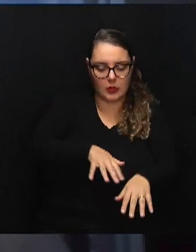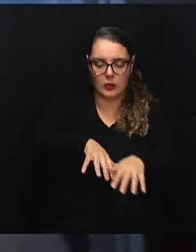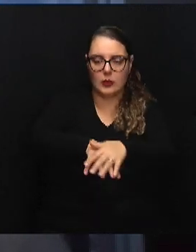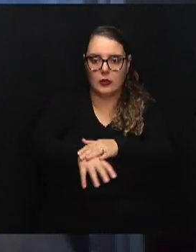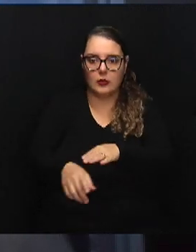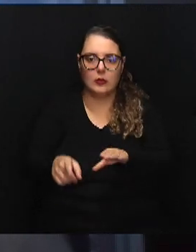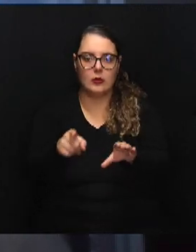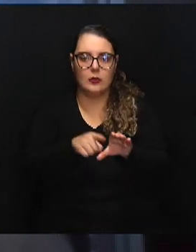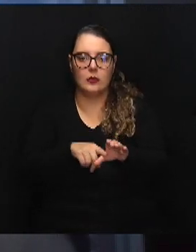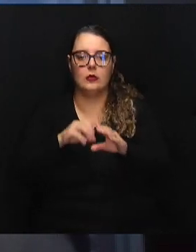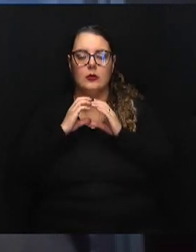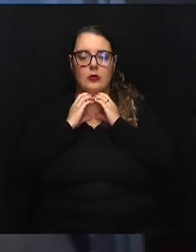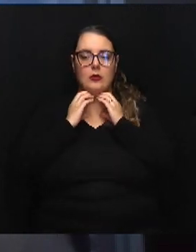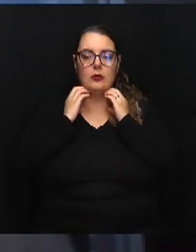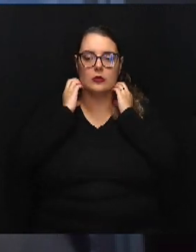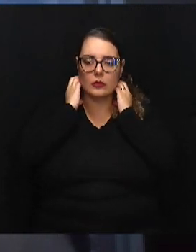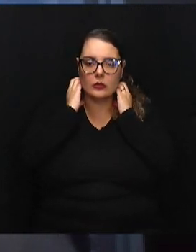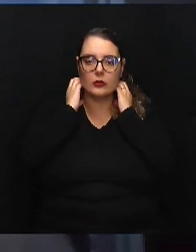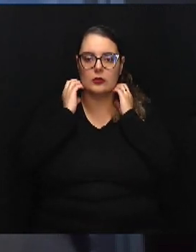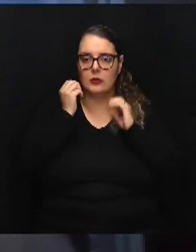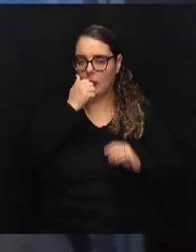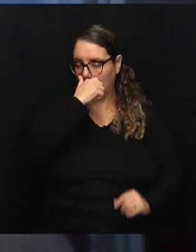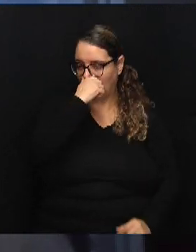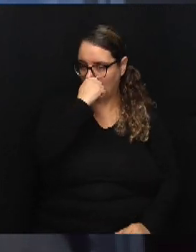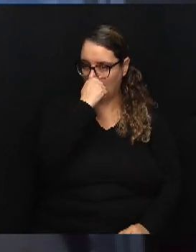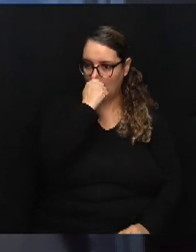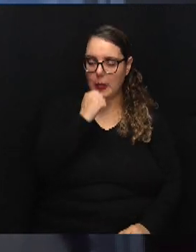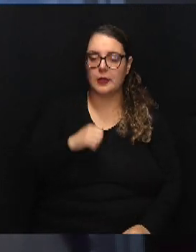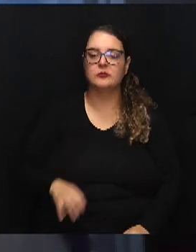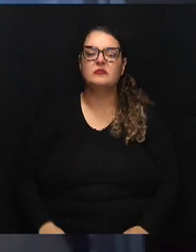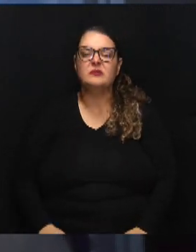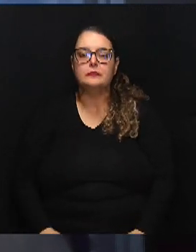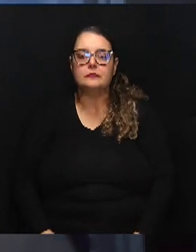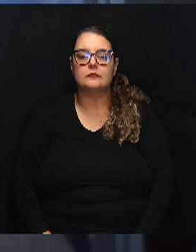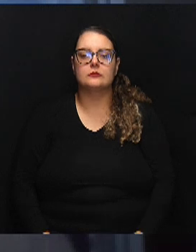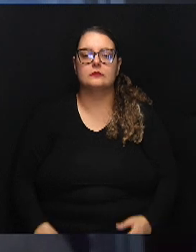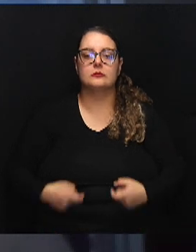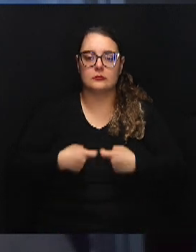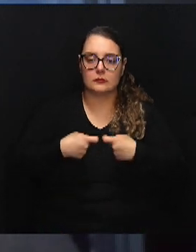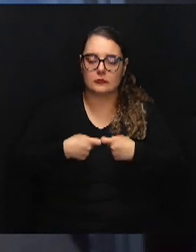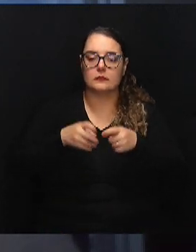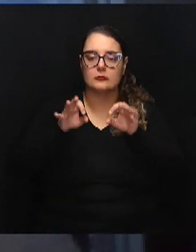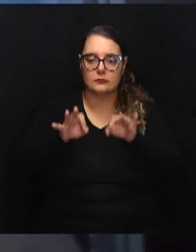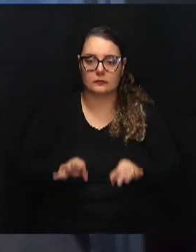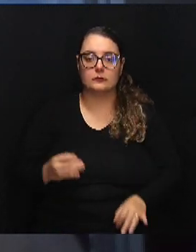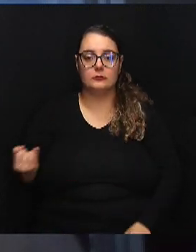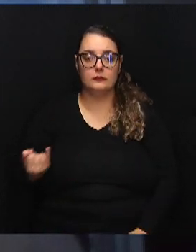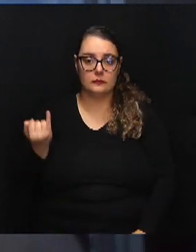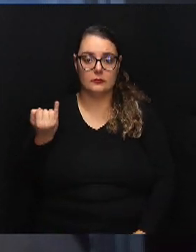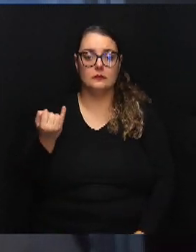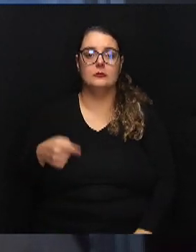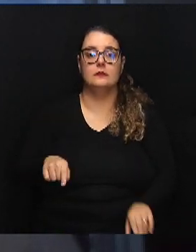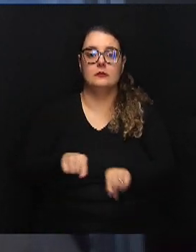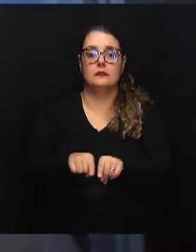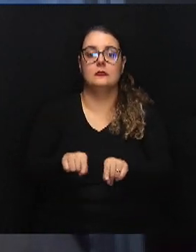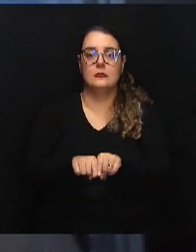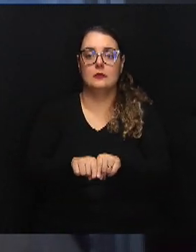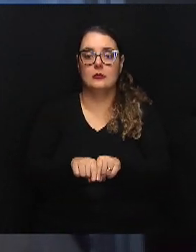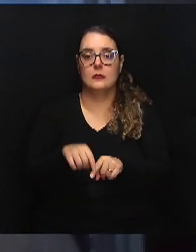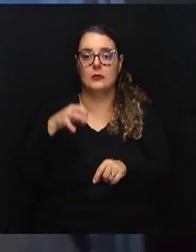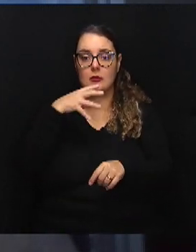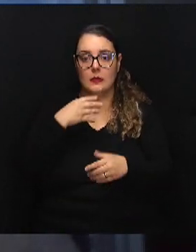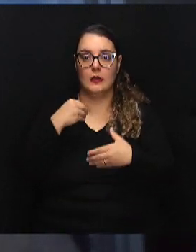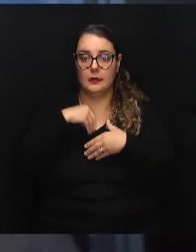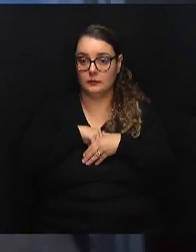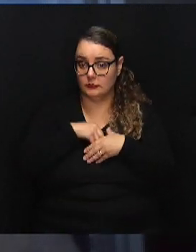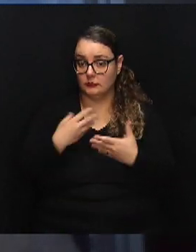do pescoço, proteger a cabeça, usar luva, uma meia adequada é importante. E aquecimento interno também, né? Então,